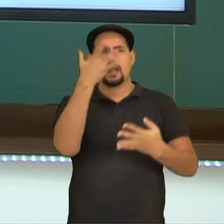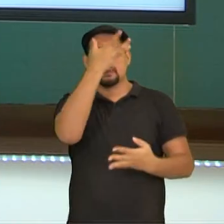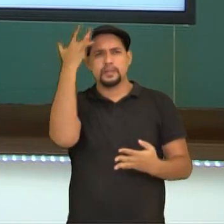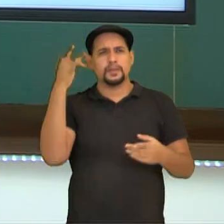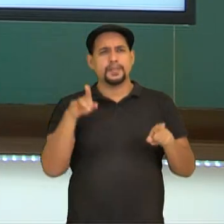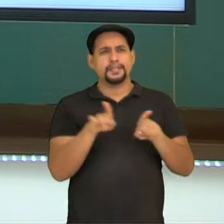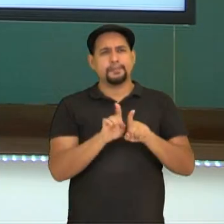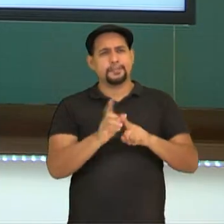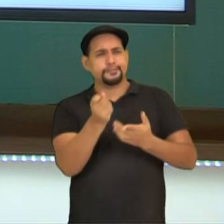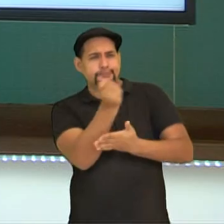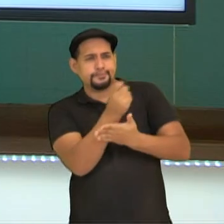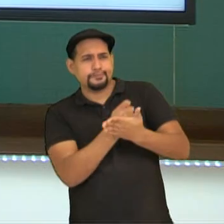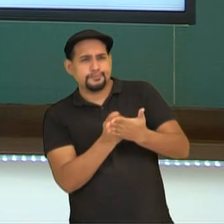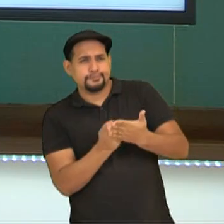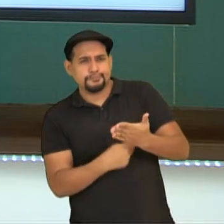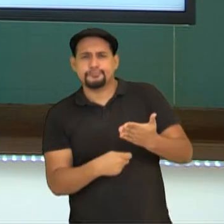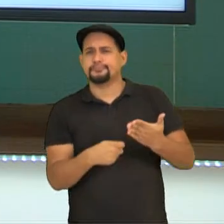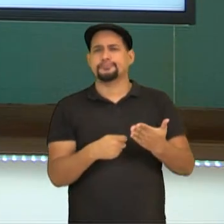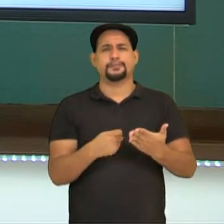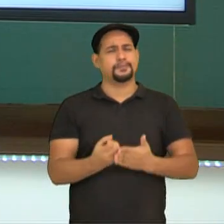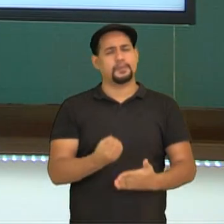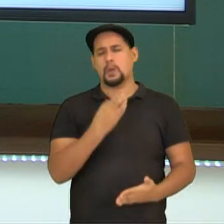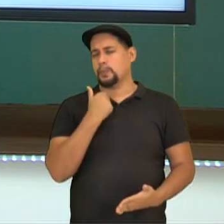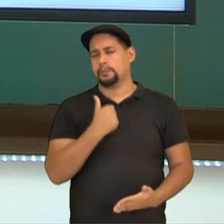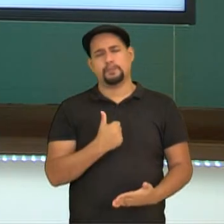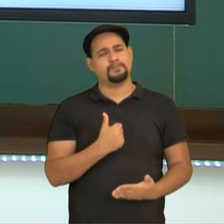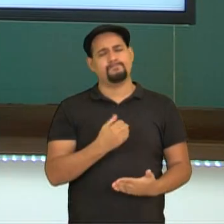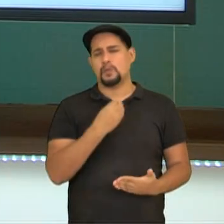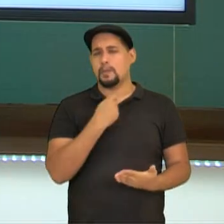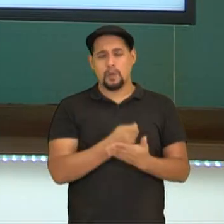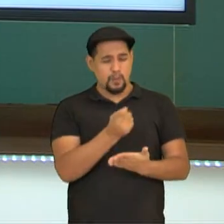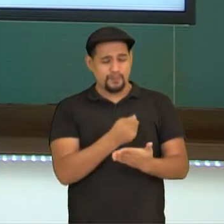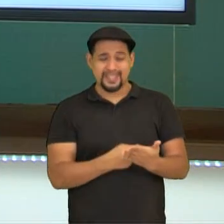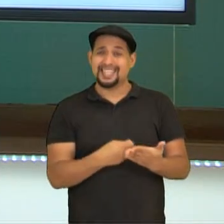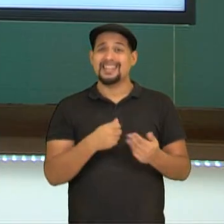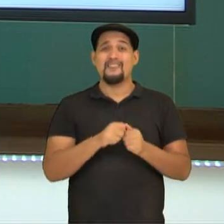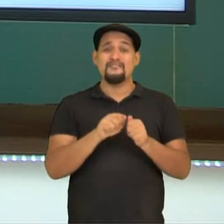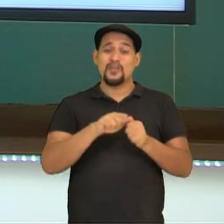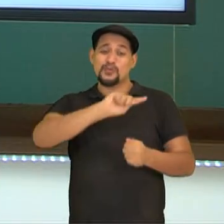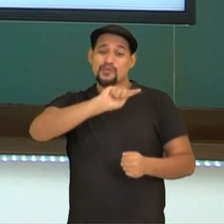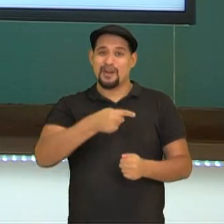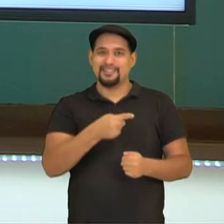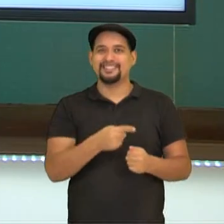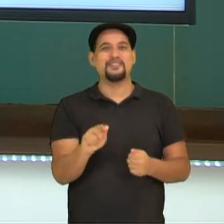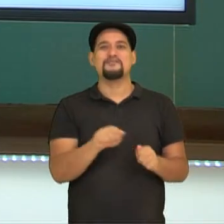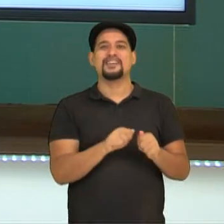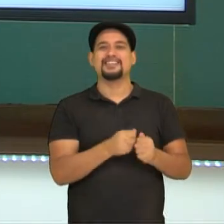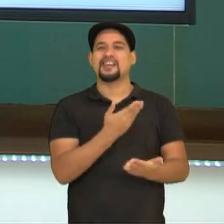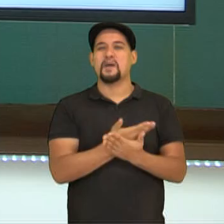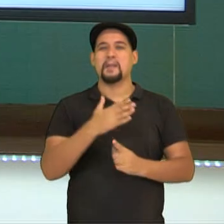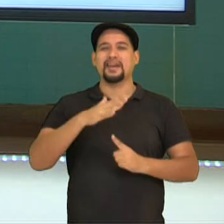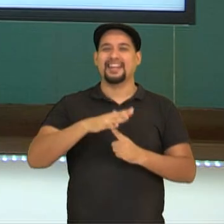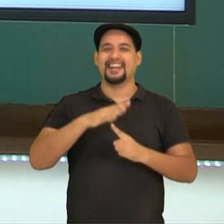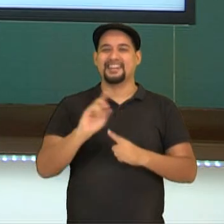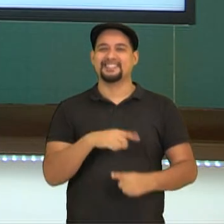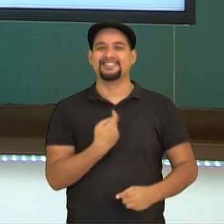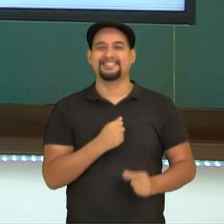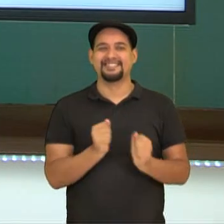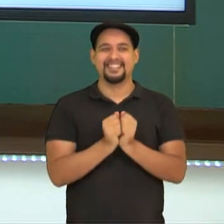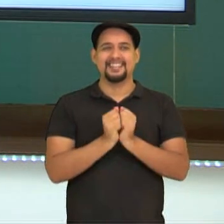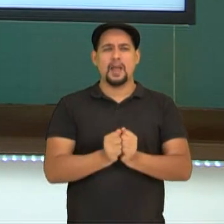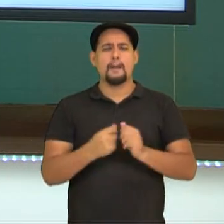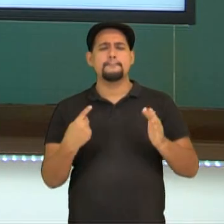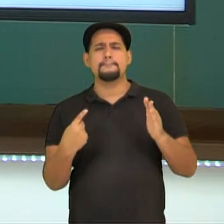anotou o testamento não era muito boa de pontuação, não fez aula no Paraná com a gente. E agora? A grande pergunta